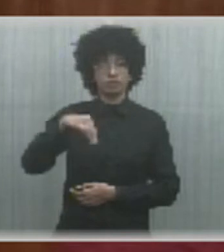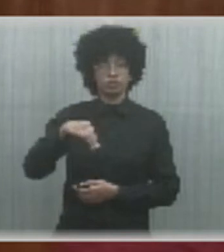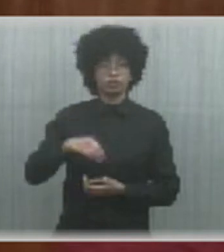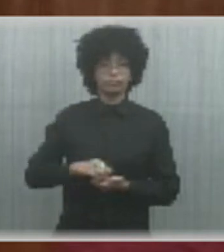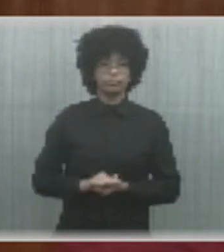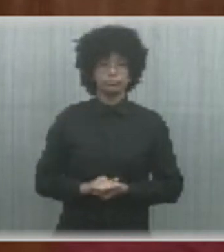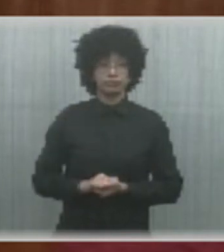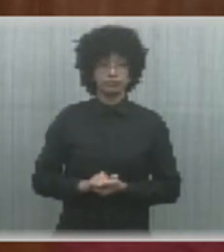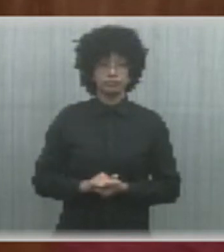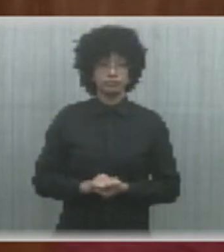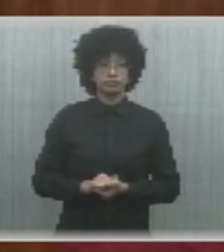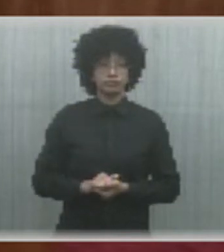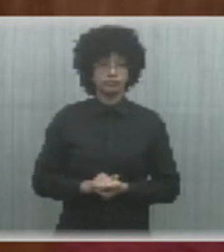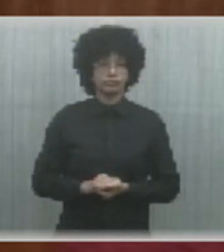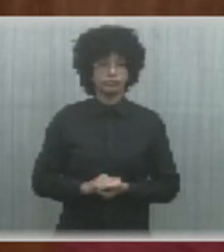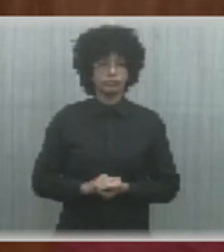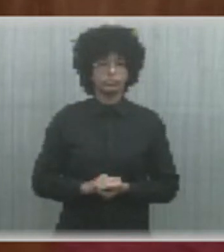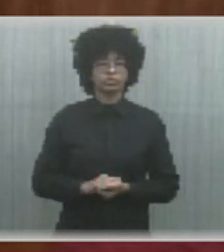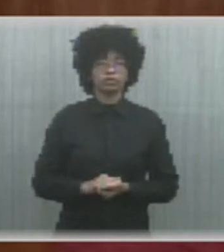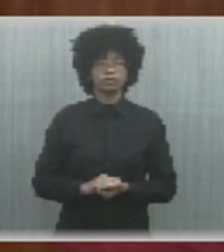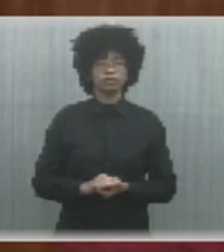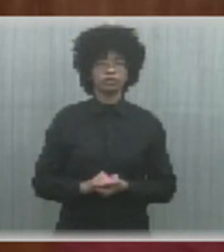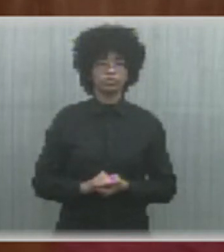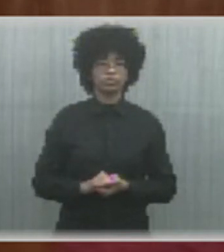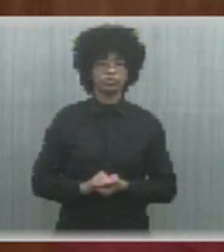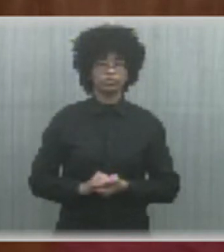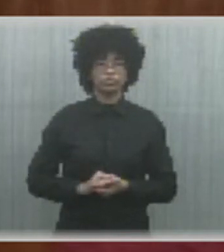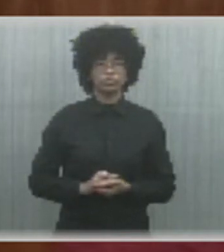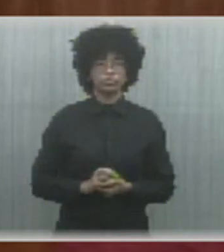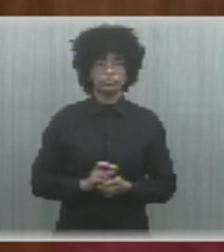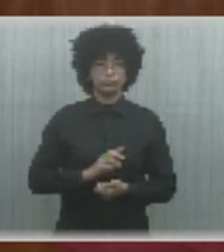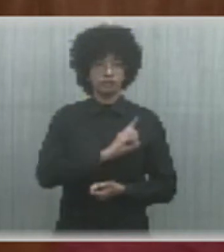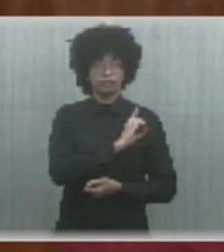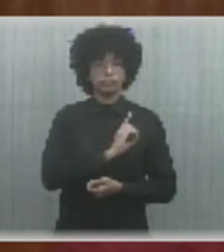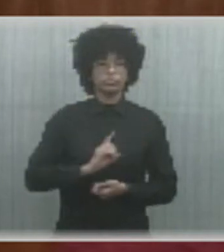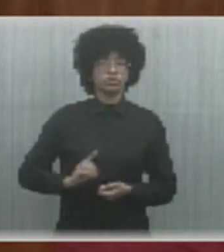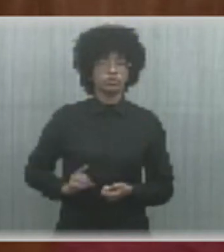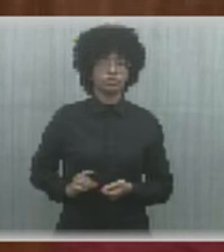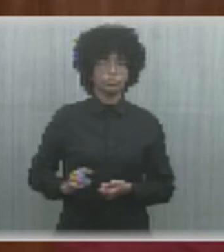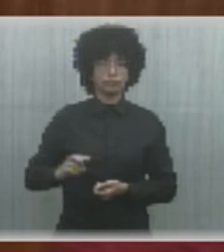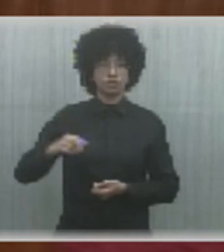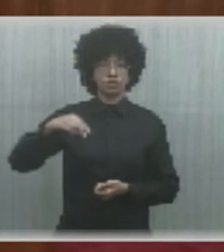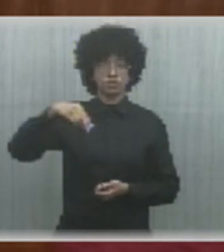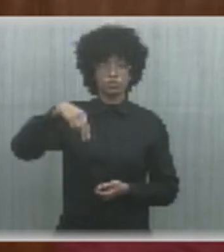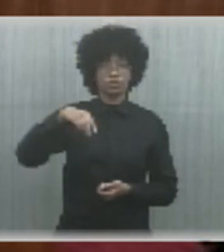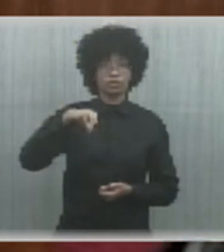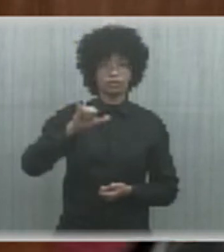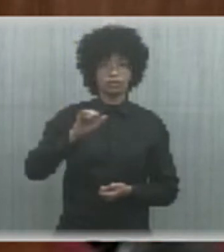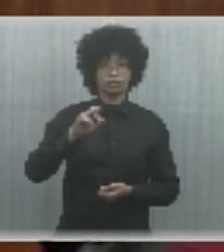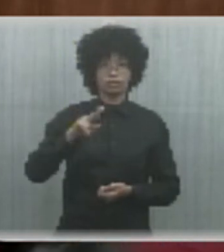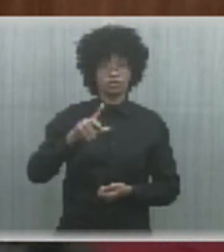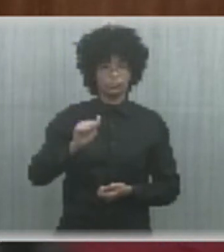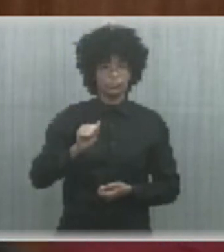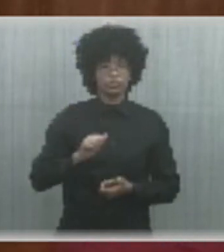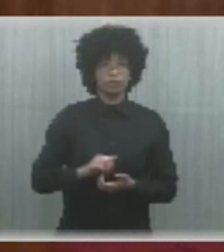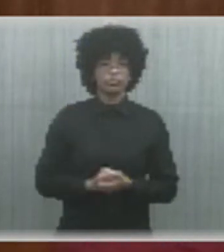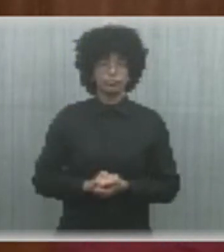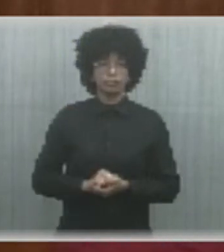Não tem mais ninguém, deputado. Só Vossa Excelência. Deputado Gustavo, estava aqui.